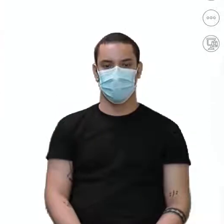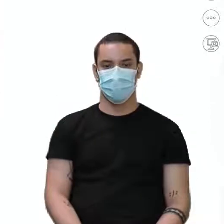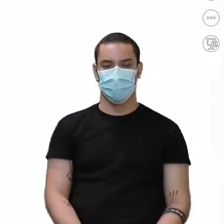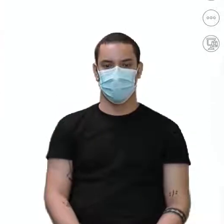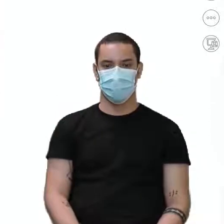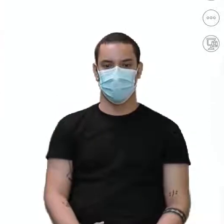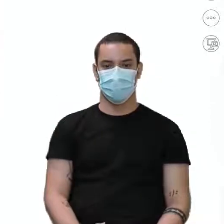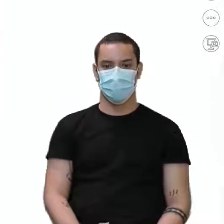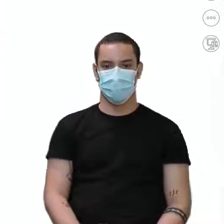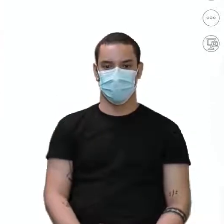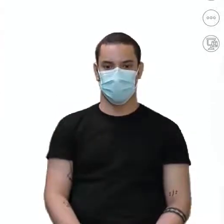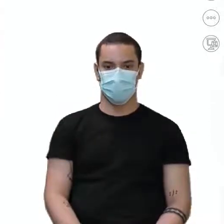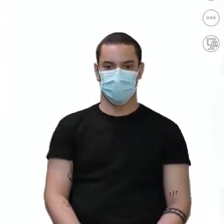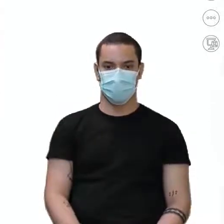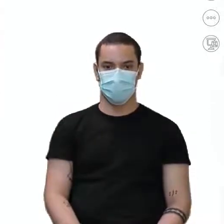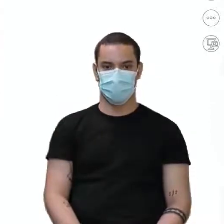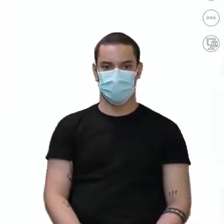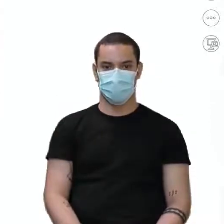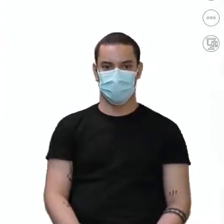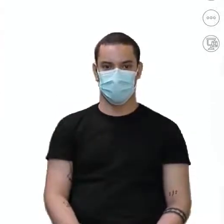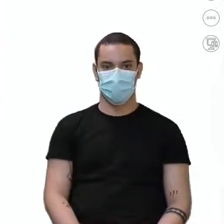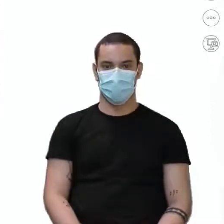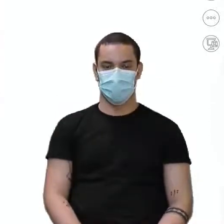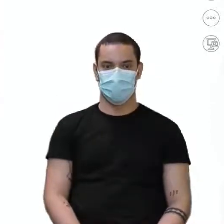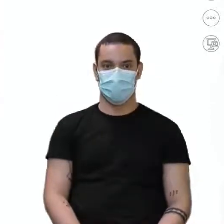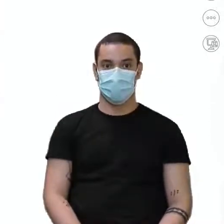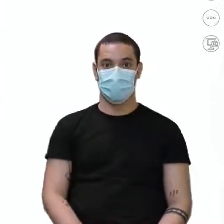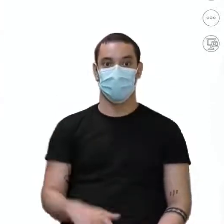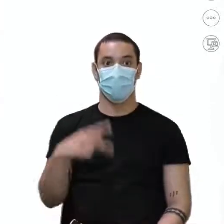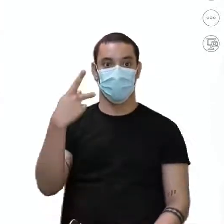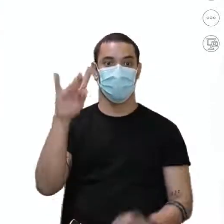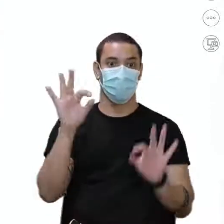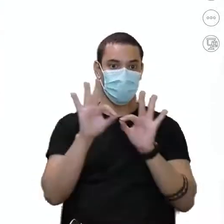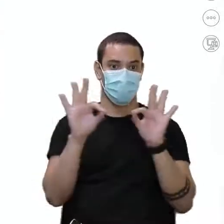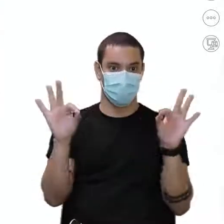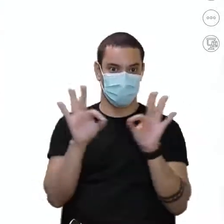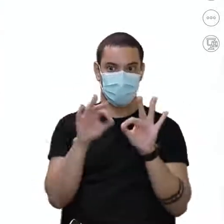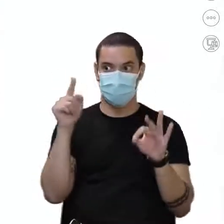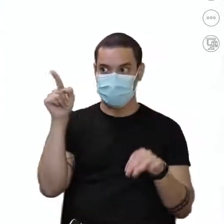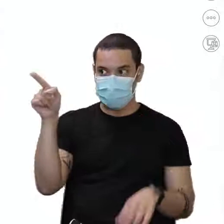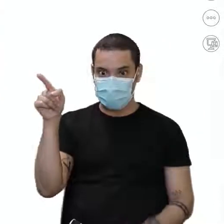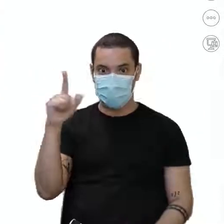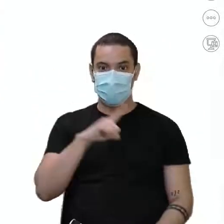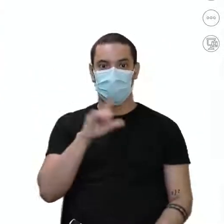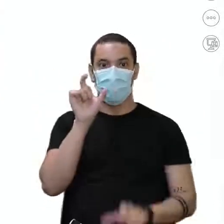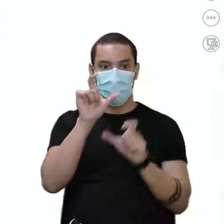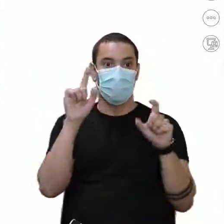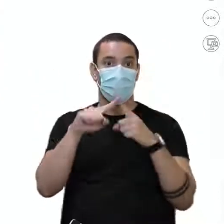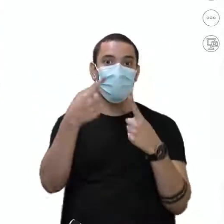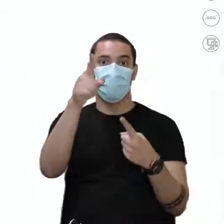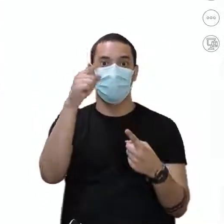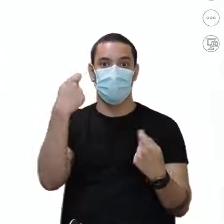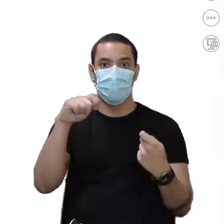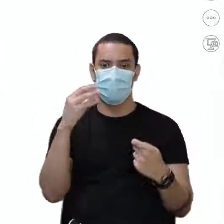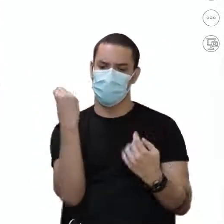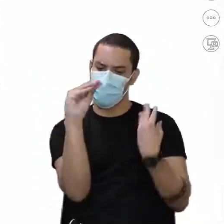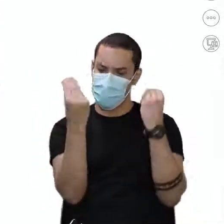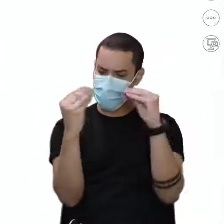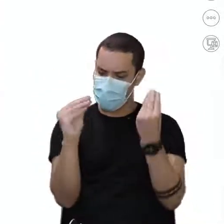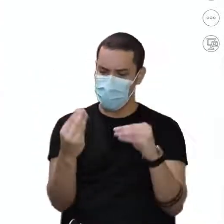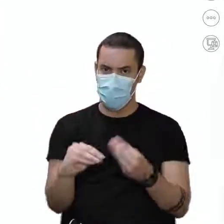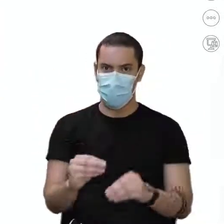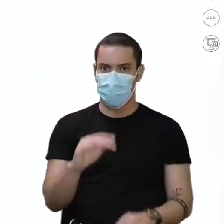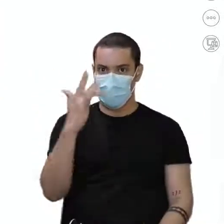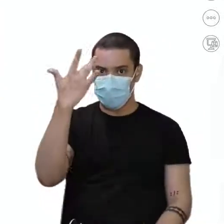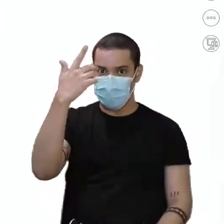alright. Aí tem aqui, ó, que você vai fazer sua frase com isso aqui. Não é só com isso, você precisa adicionar coisas também, tá? E